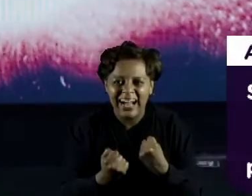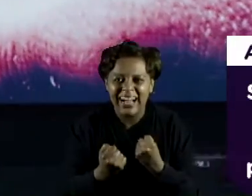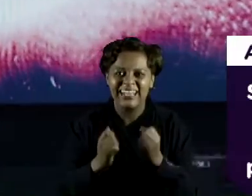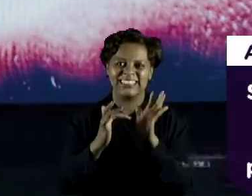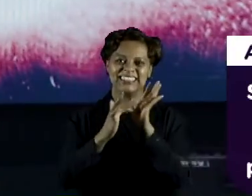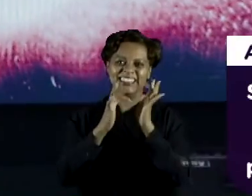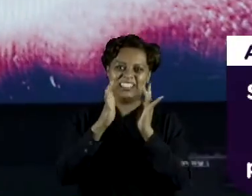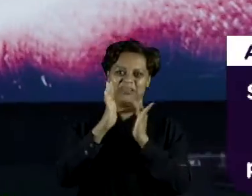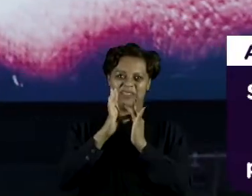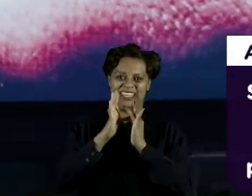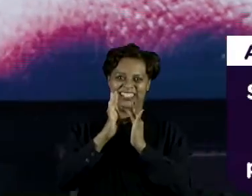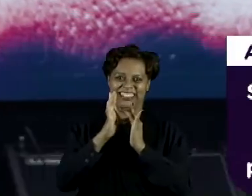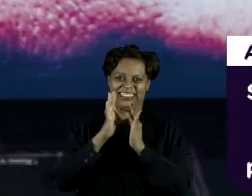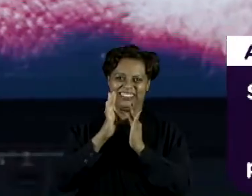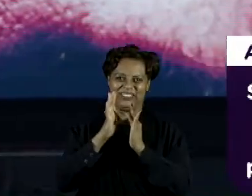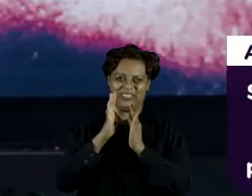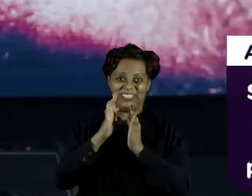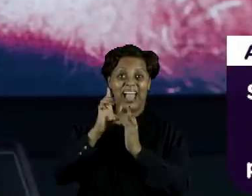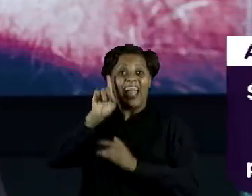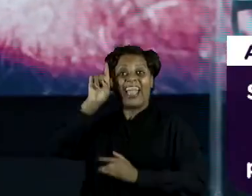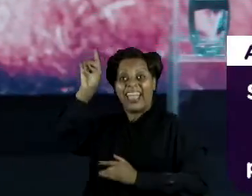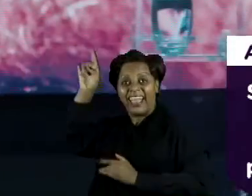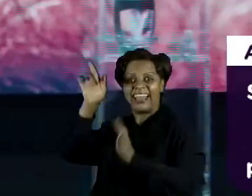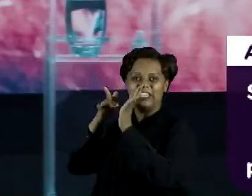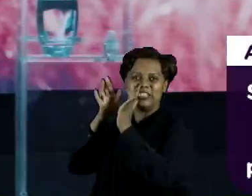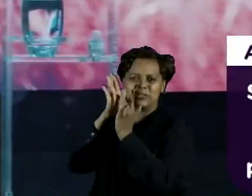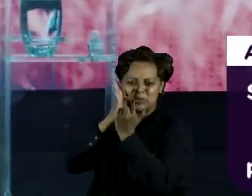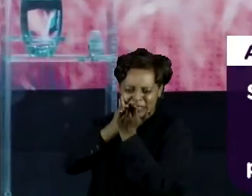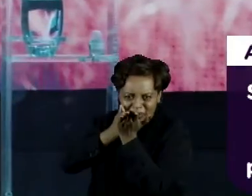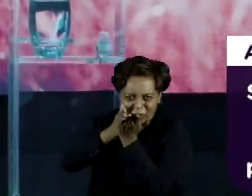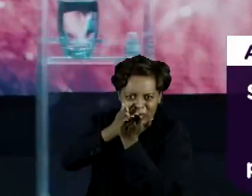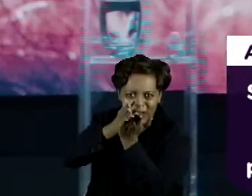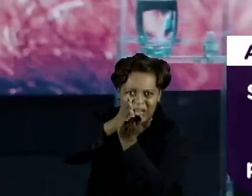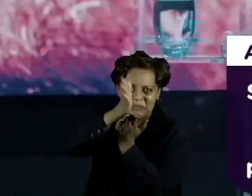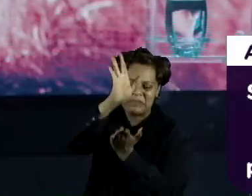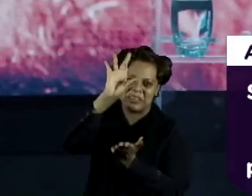Ele é o caminho, a verdade e a vida.